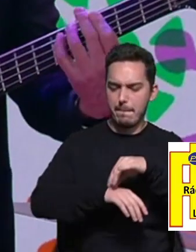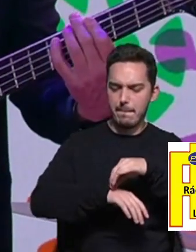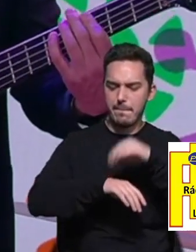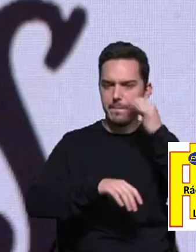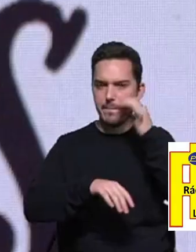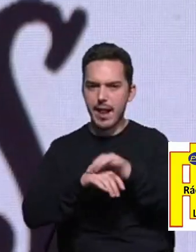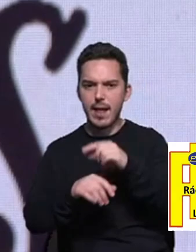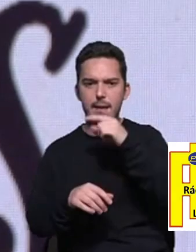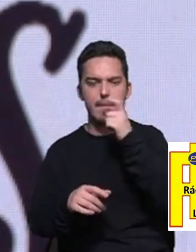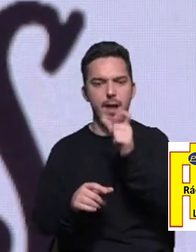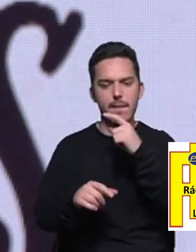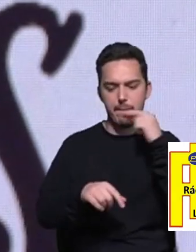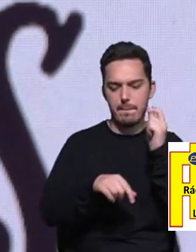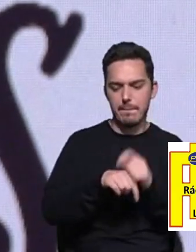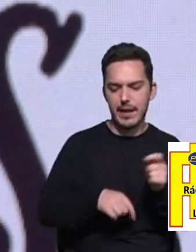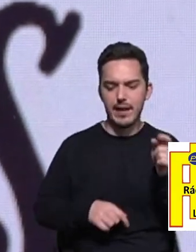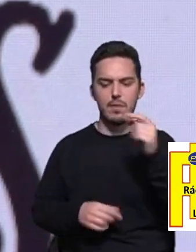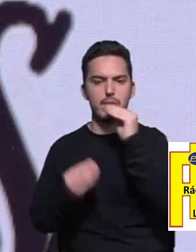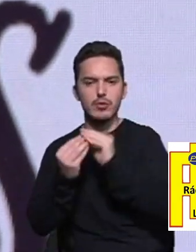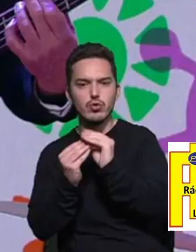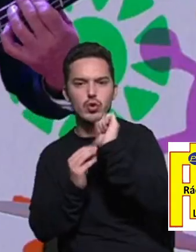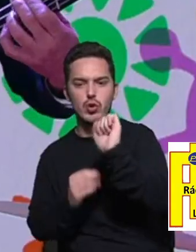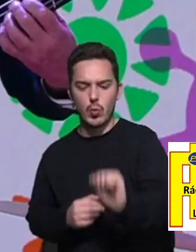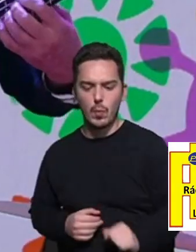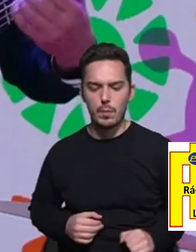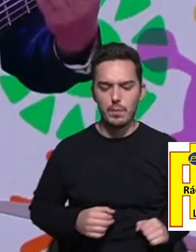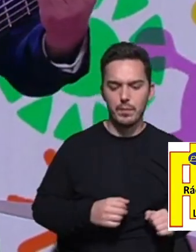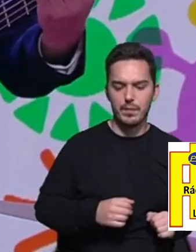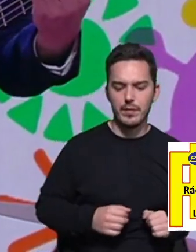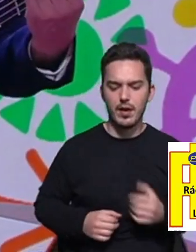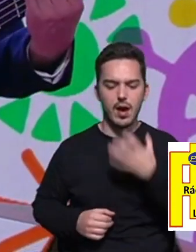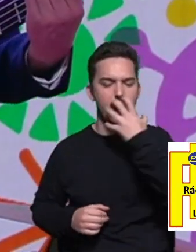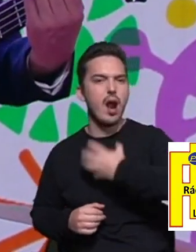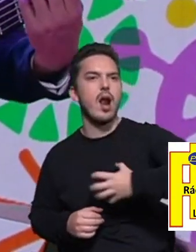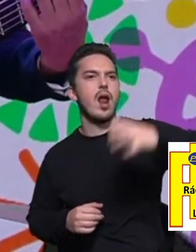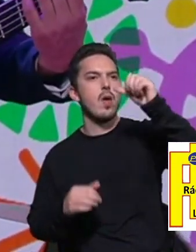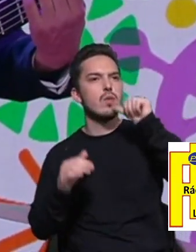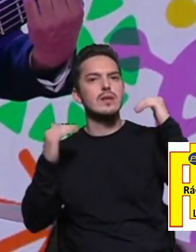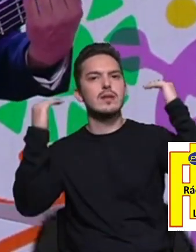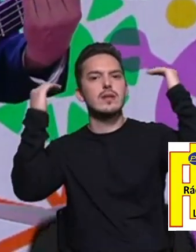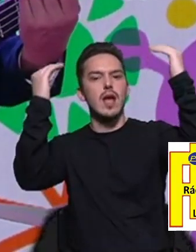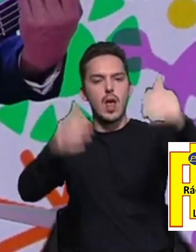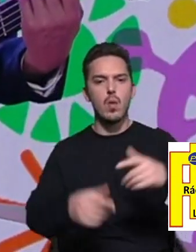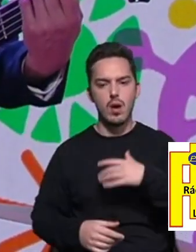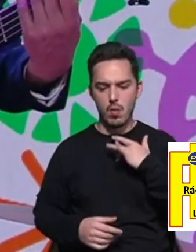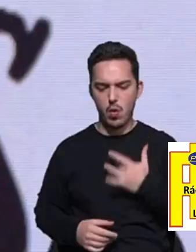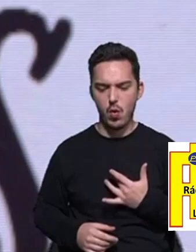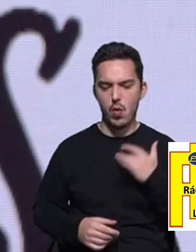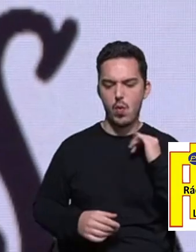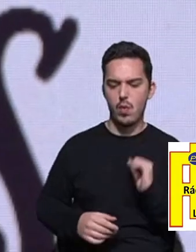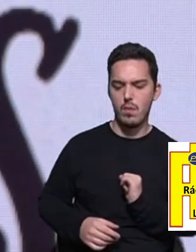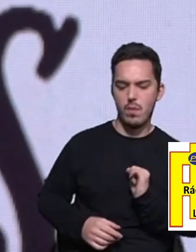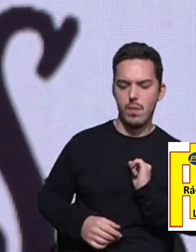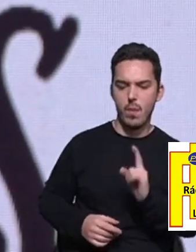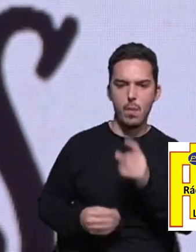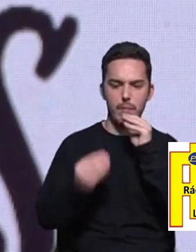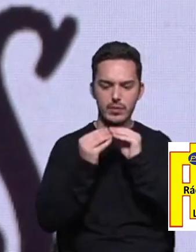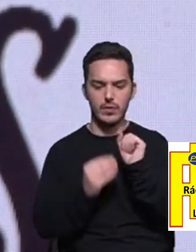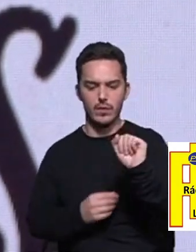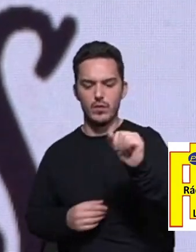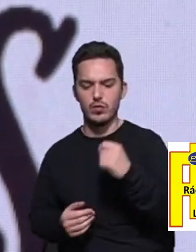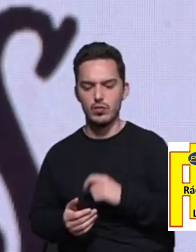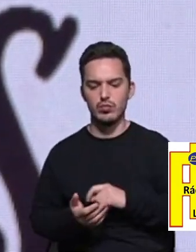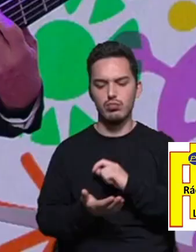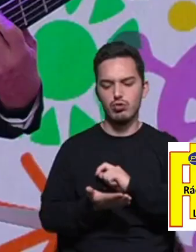do não. Por um beijo teu, grito lá no céu que este amor é meu. Por um beijo teu, escrevo